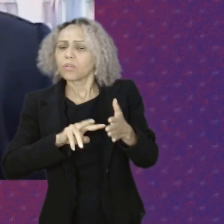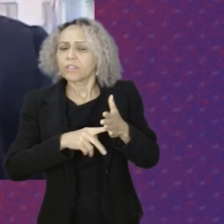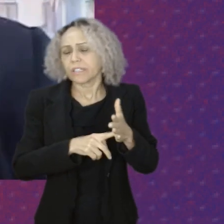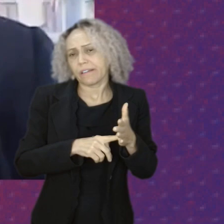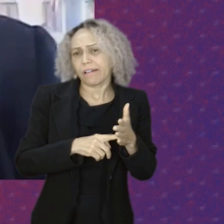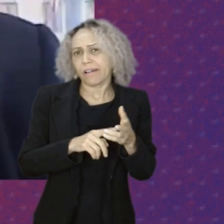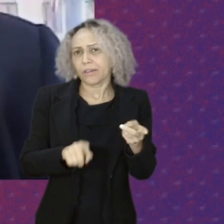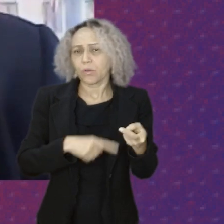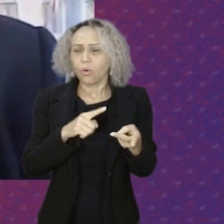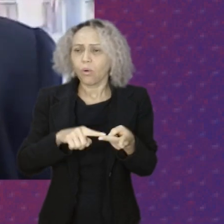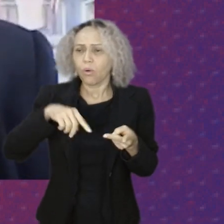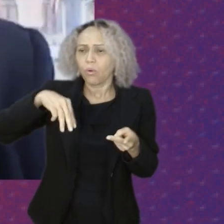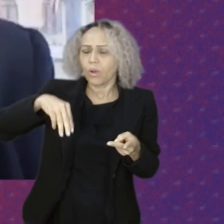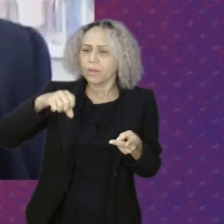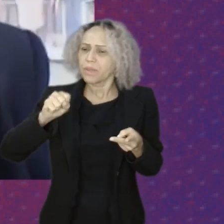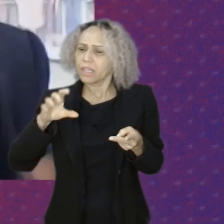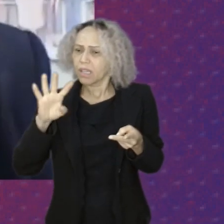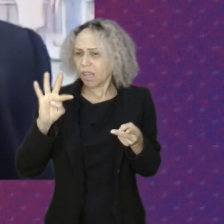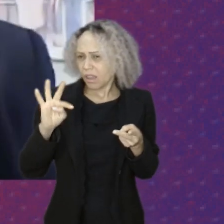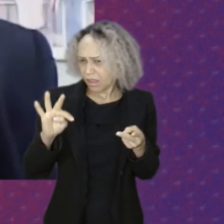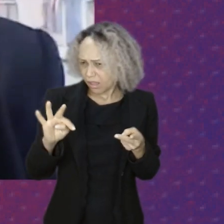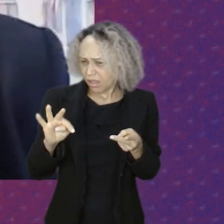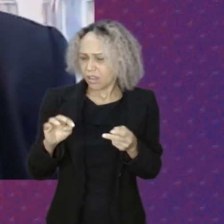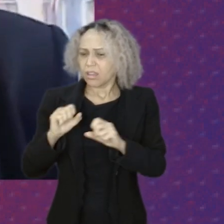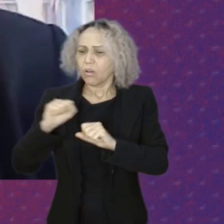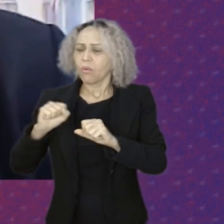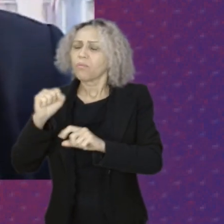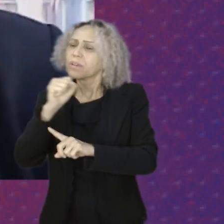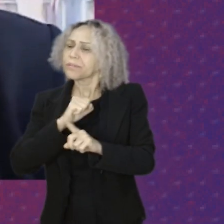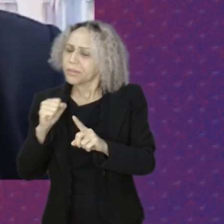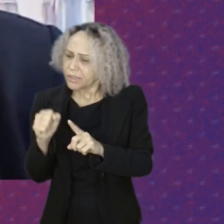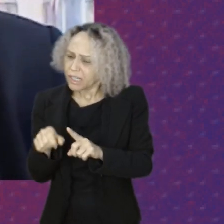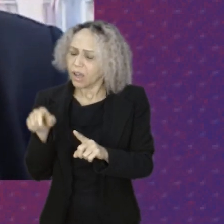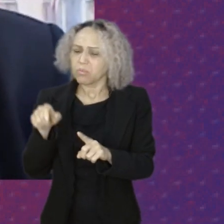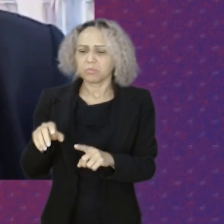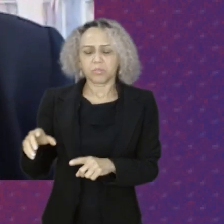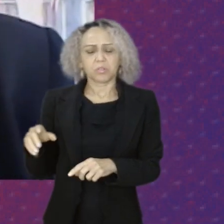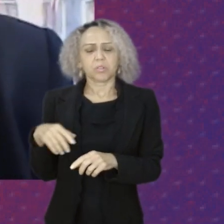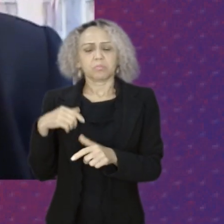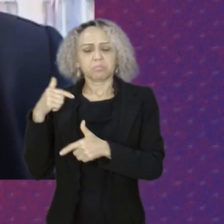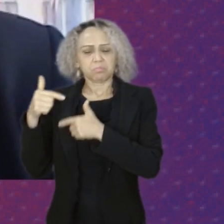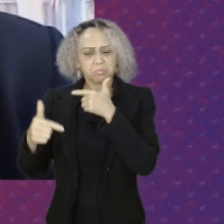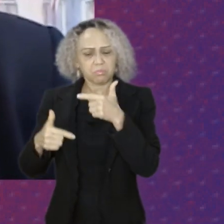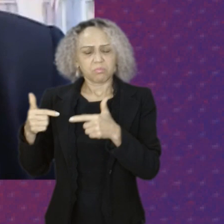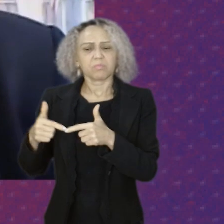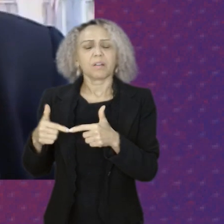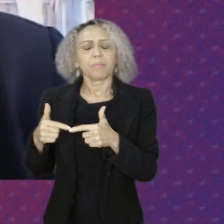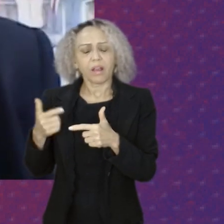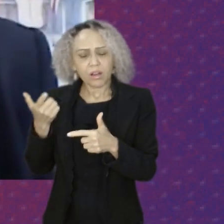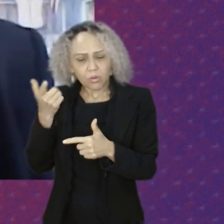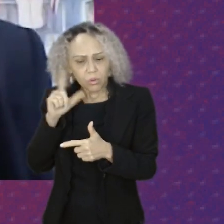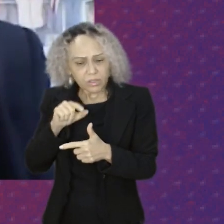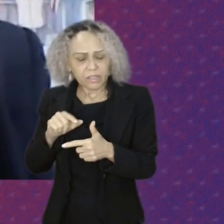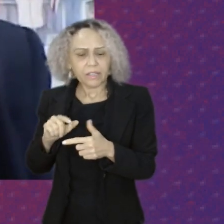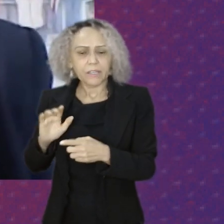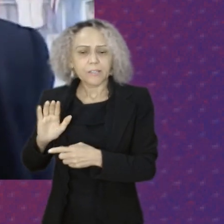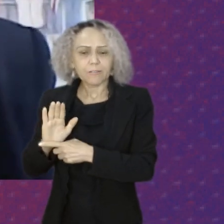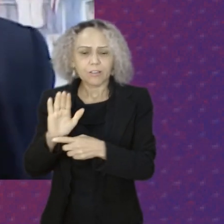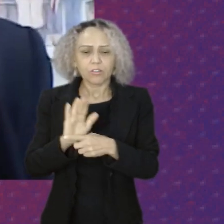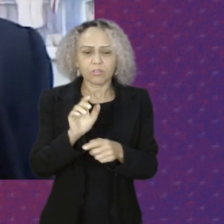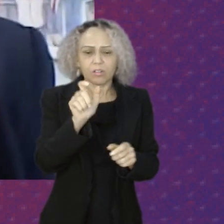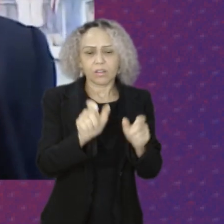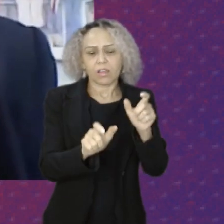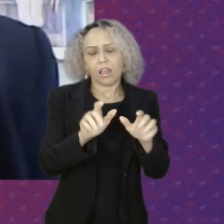tem grande coordenação nessa parte também do acesso à terra e da reforma agrária. E a nível